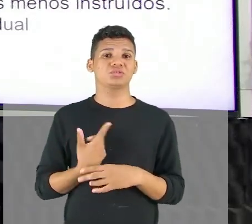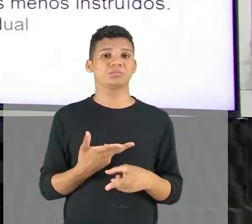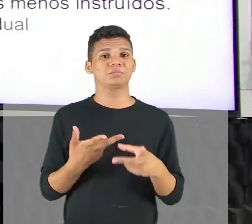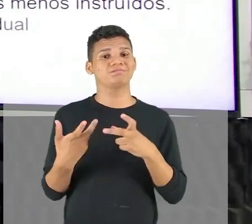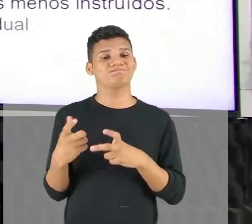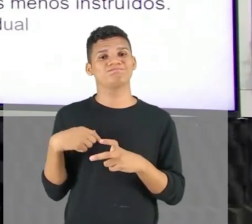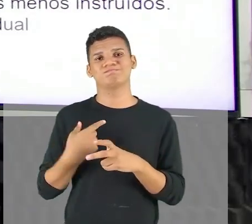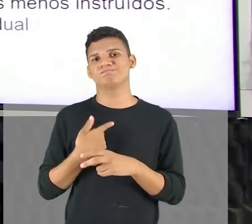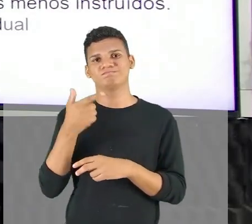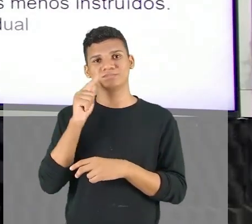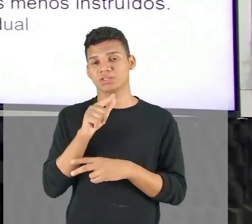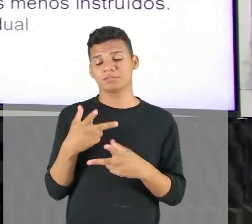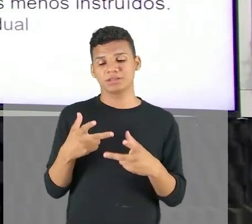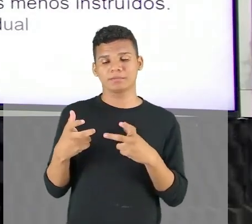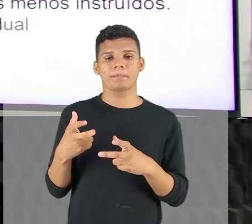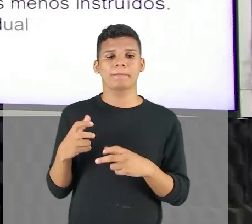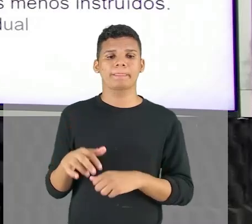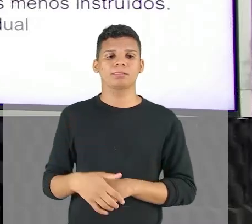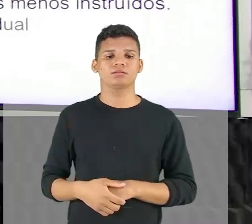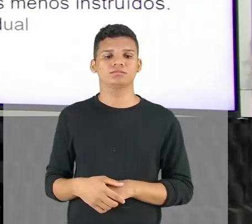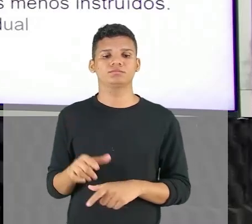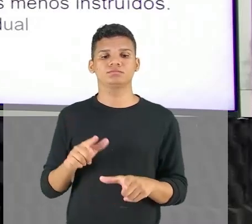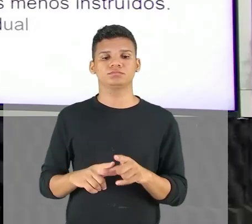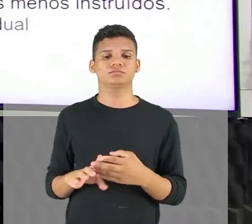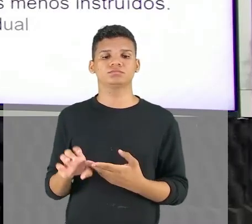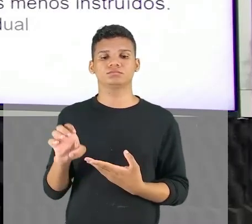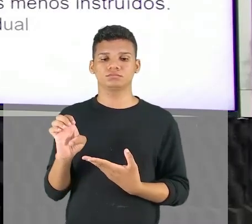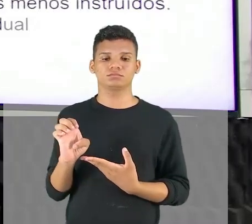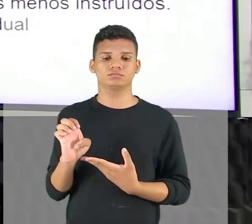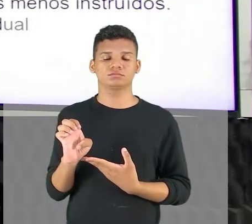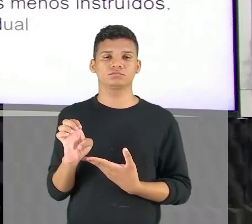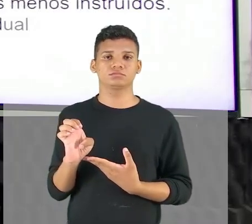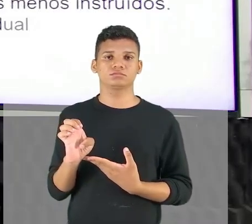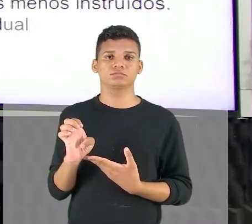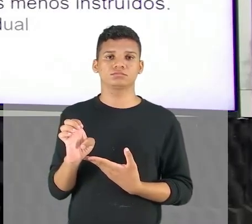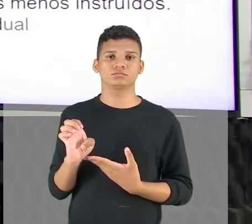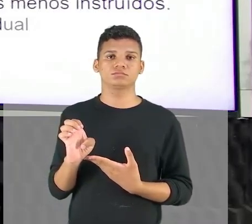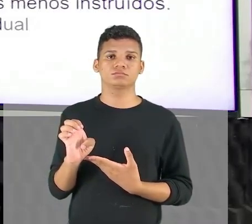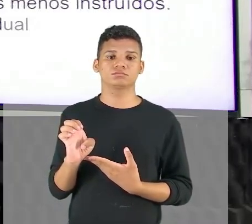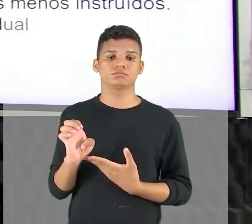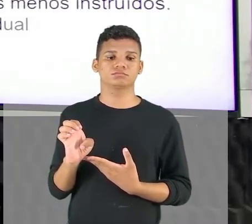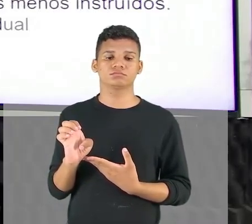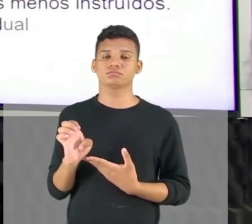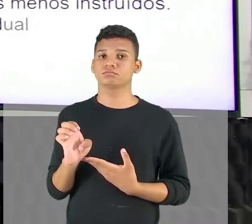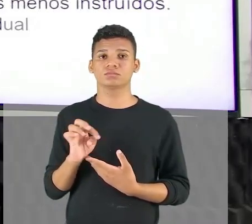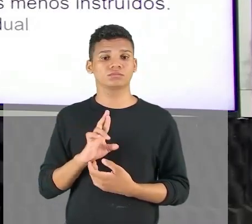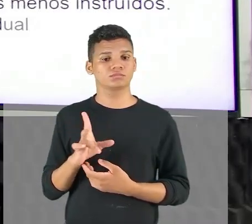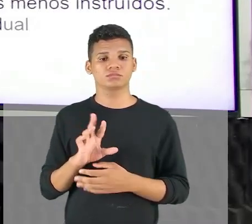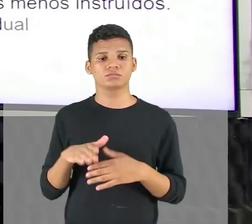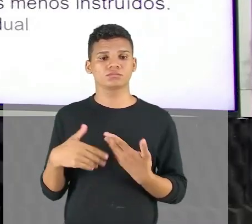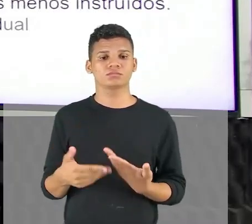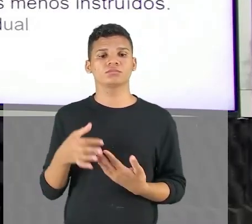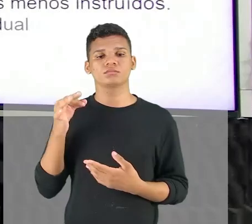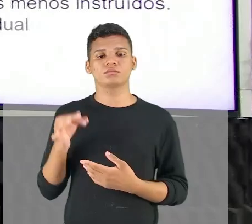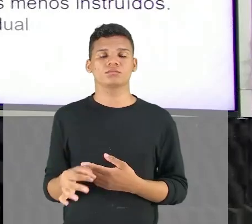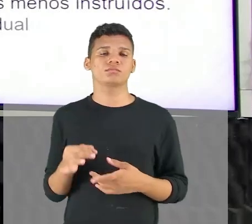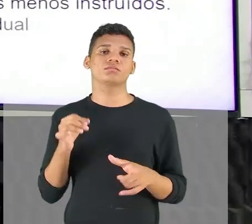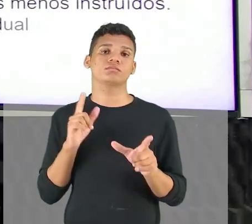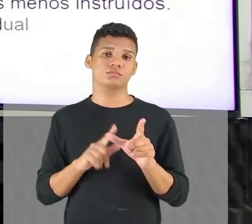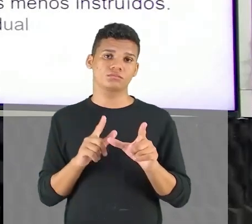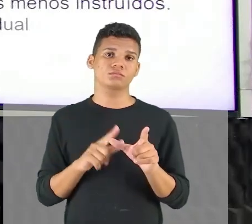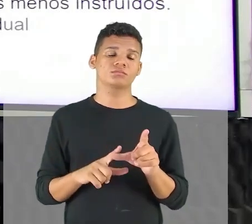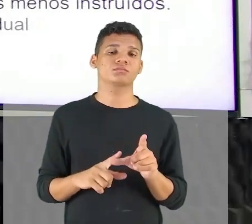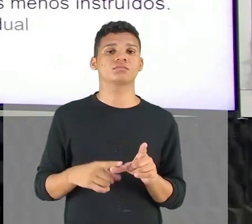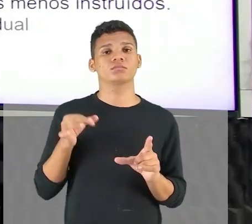consegue perceber. Então, letra E, o ideal de liberdade individual também não é isso que se trata o texto. Ele fala